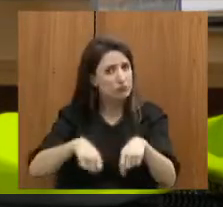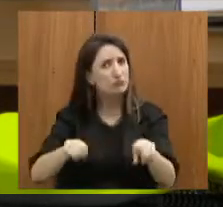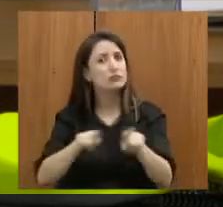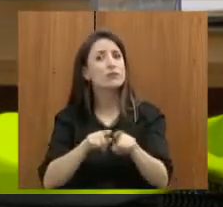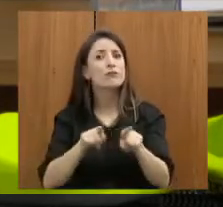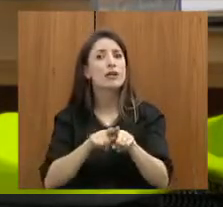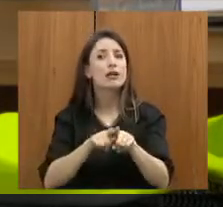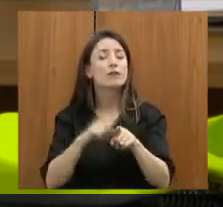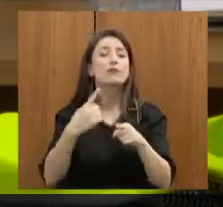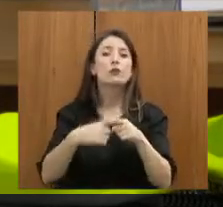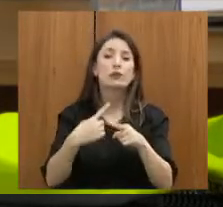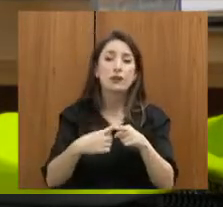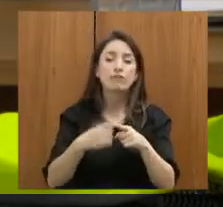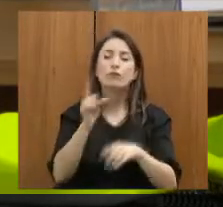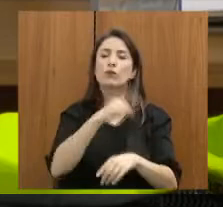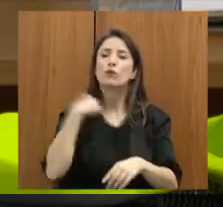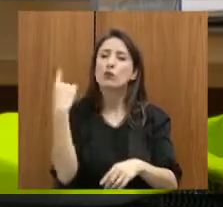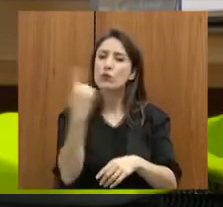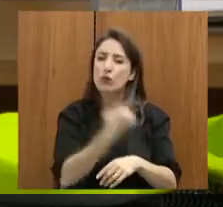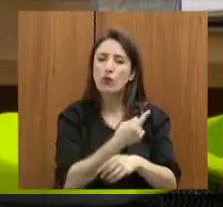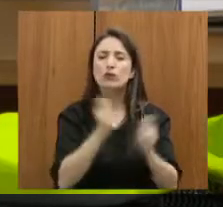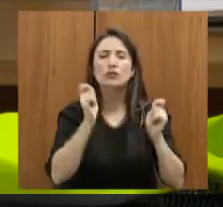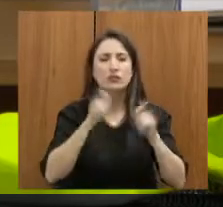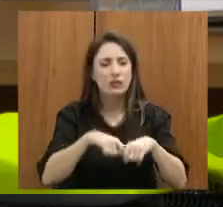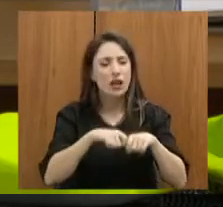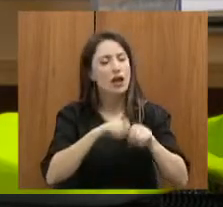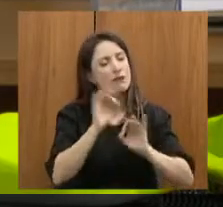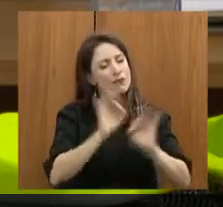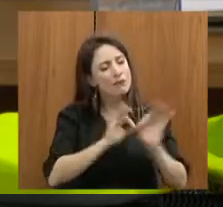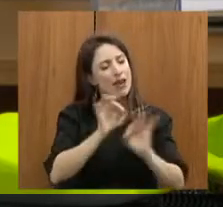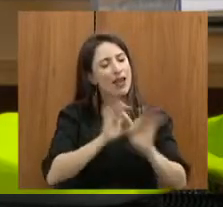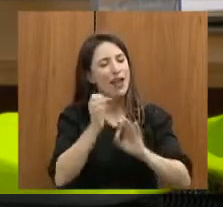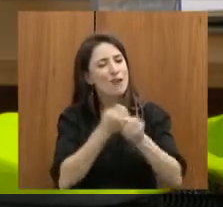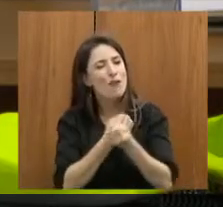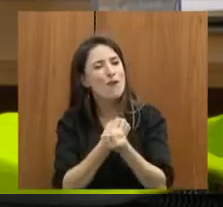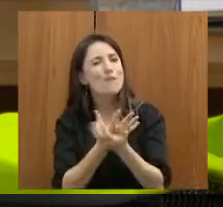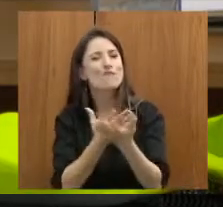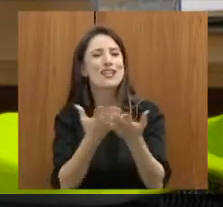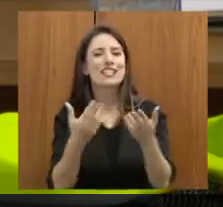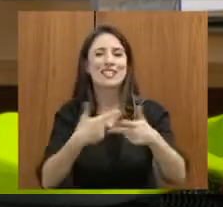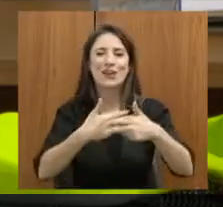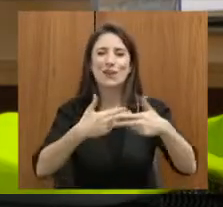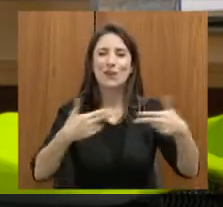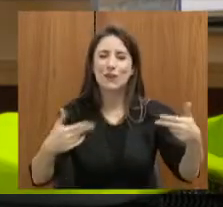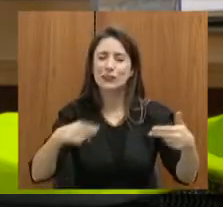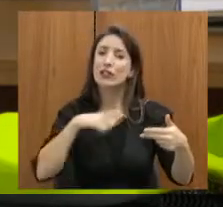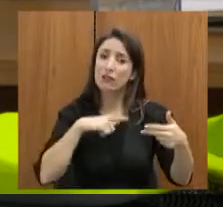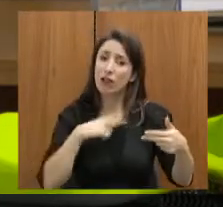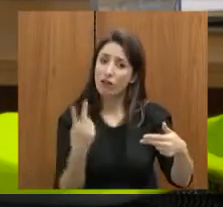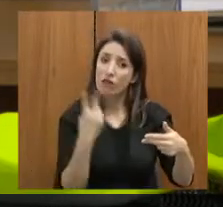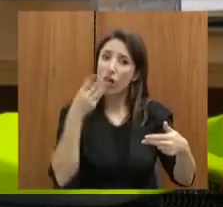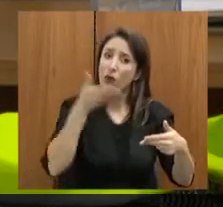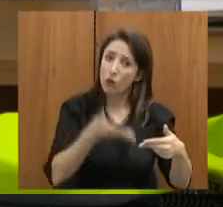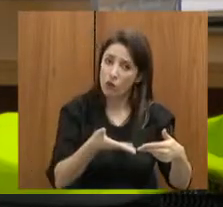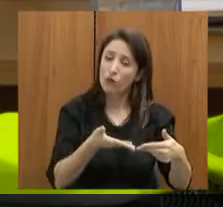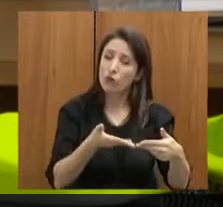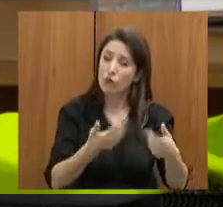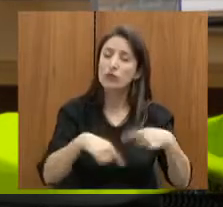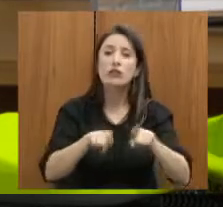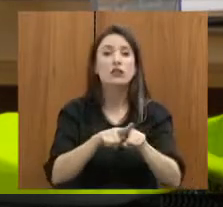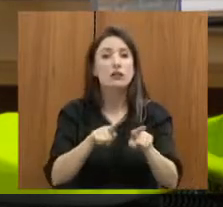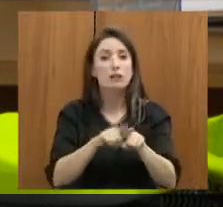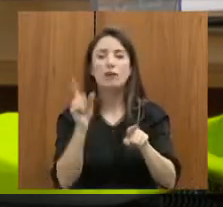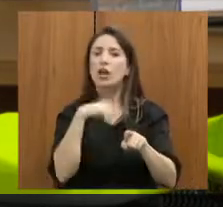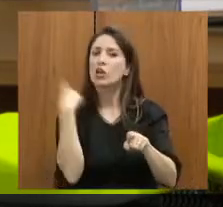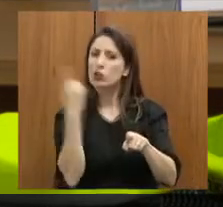O que podemos oferecer coisas com os mesmos valores monetários nós somos